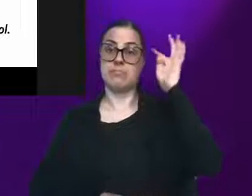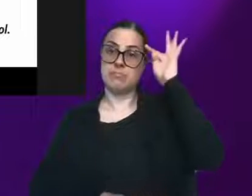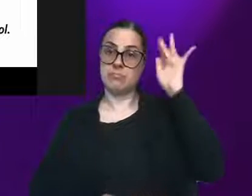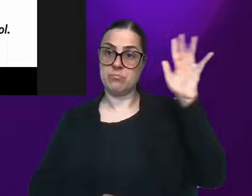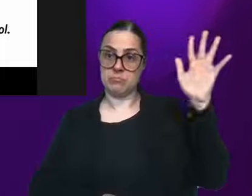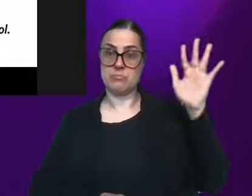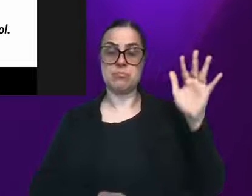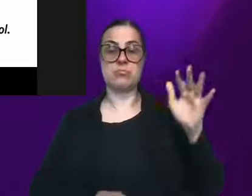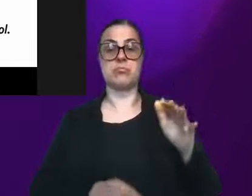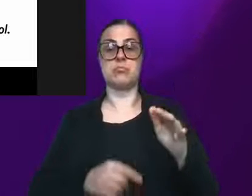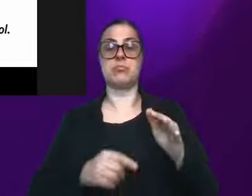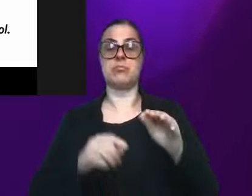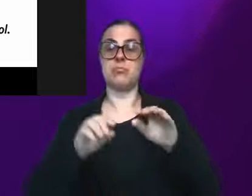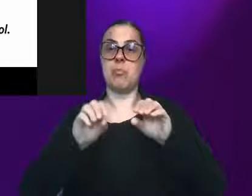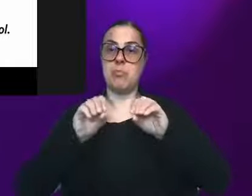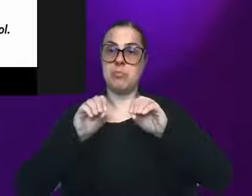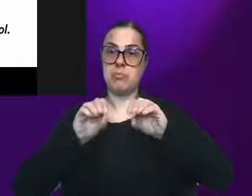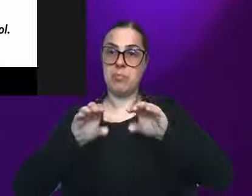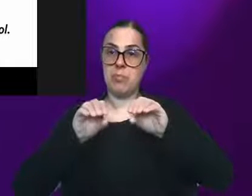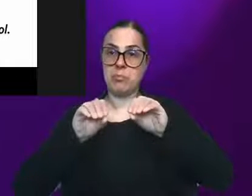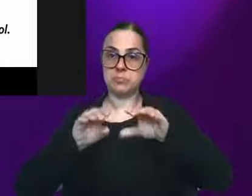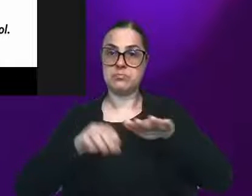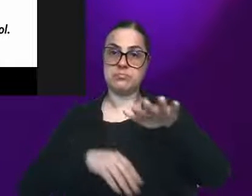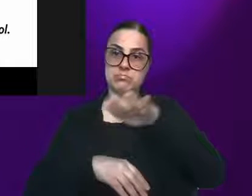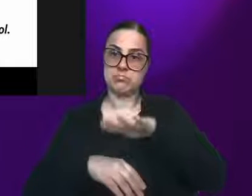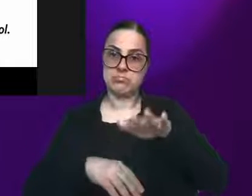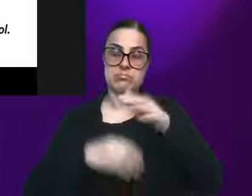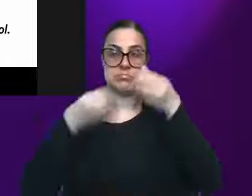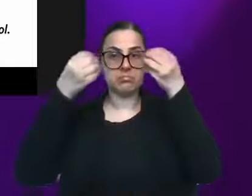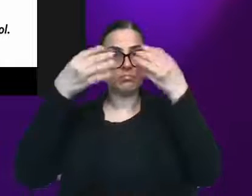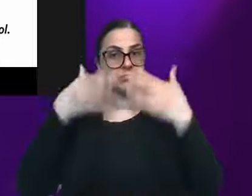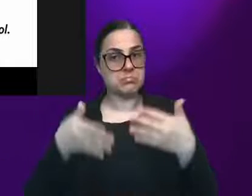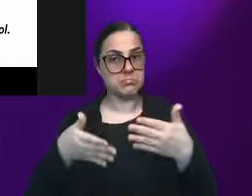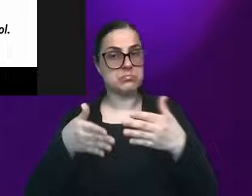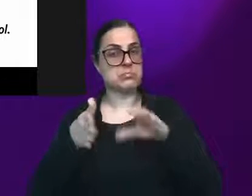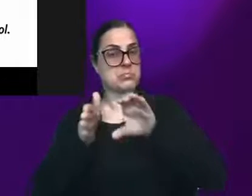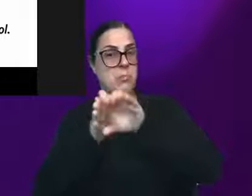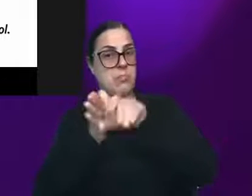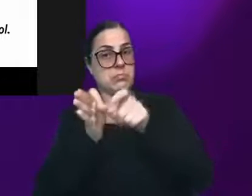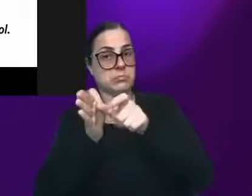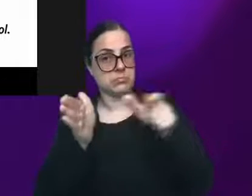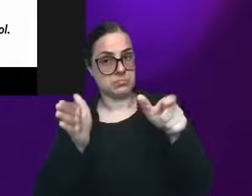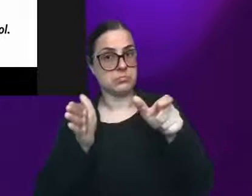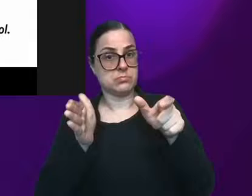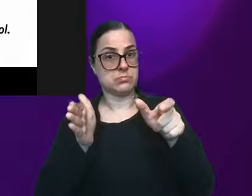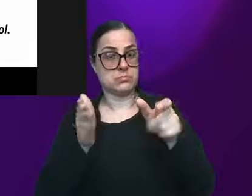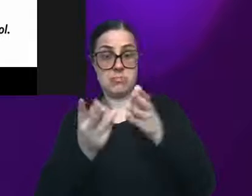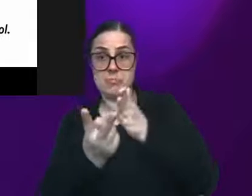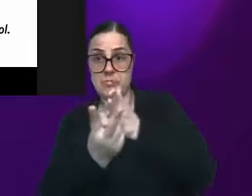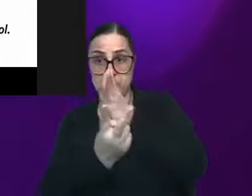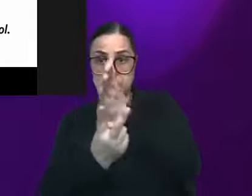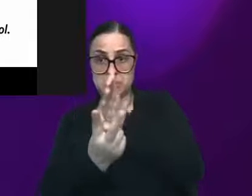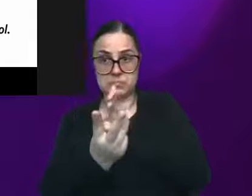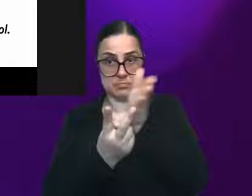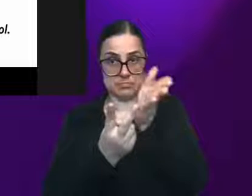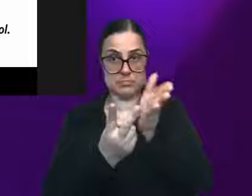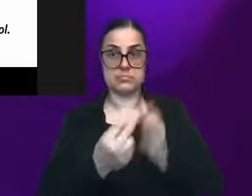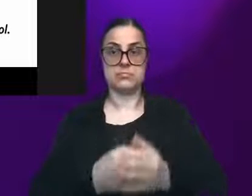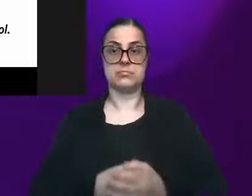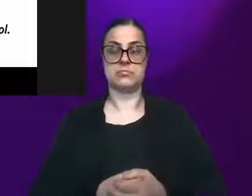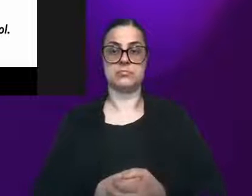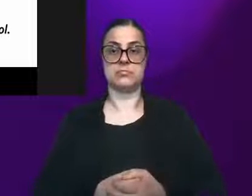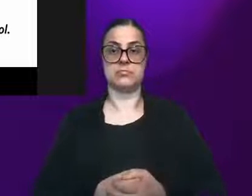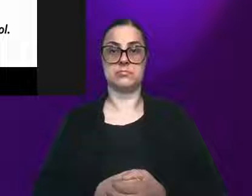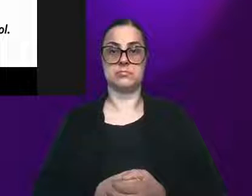publicada divide o edema e o acúmulo de fluidos em 2 vertentes. Então, o